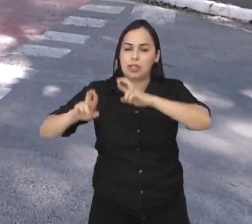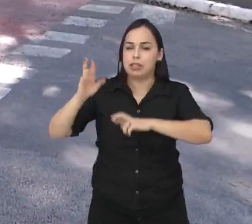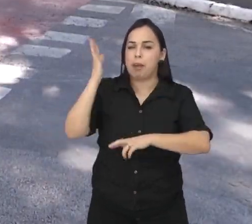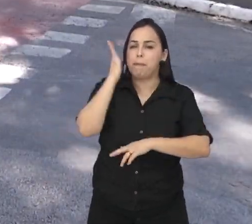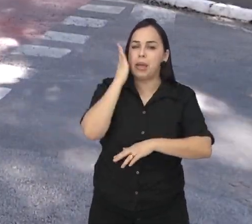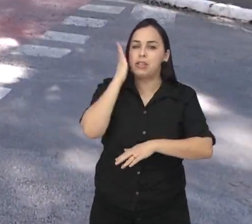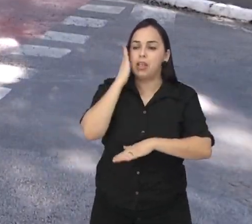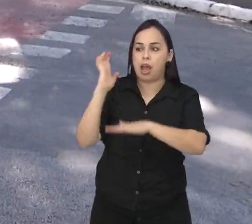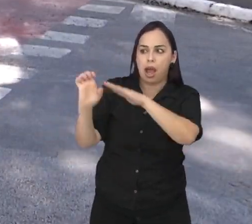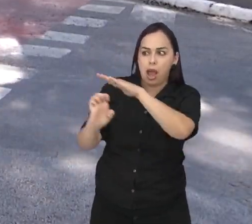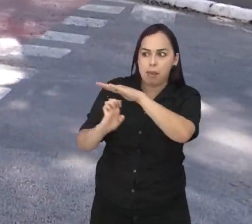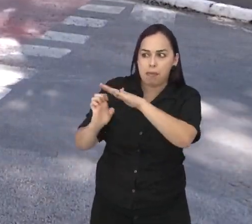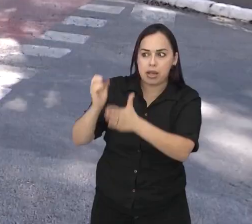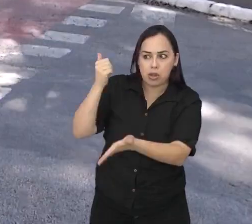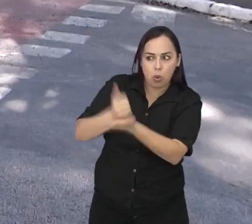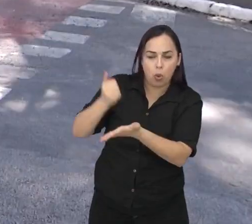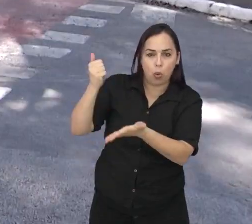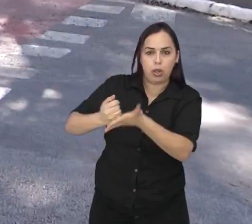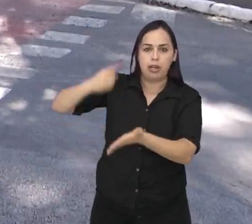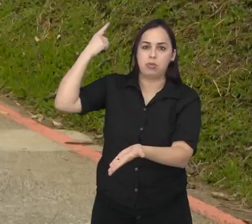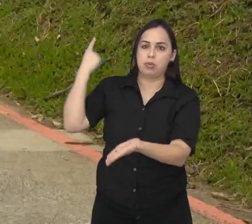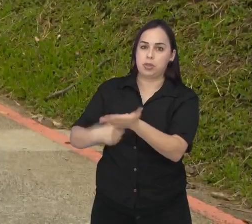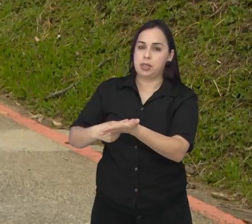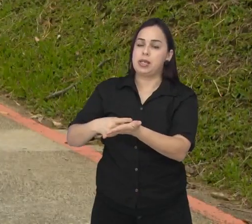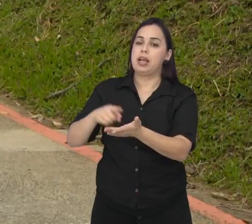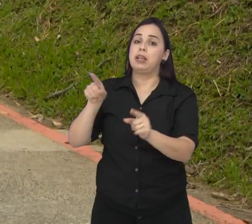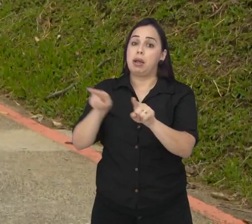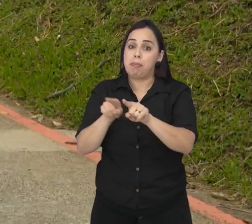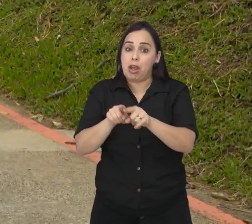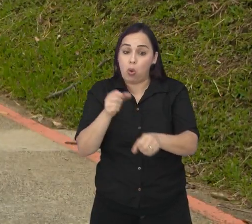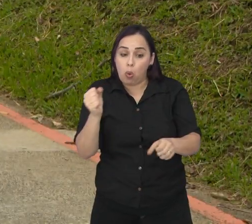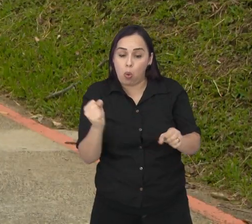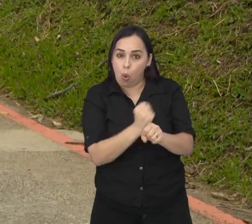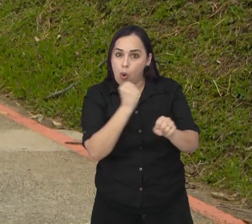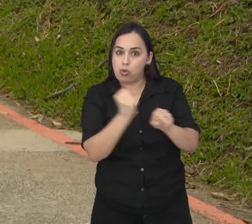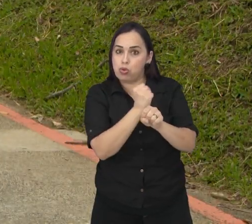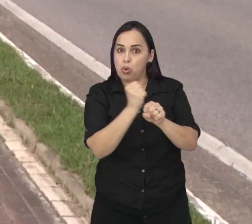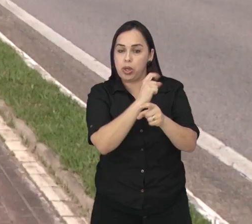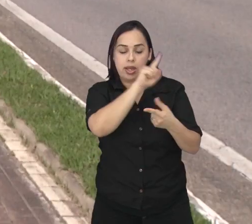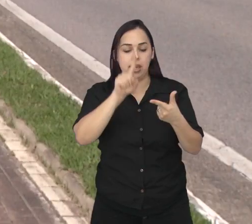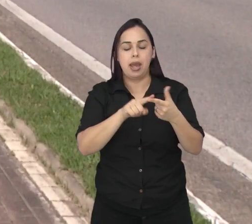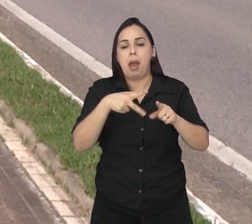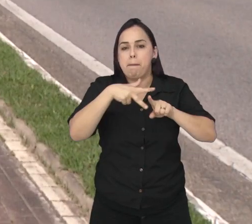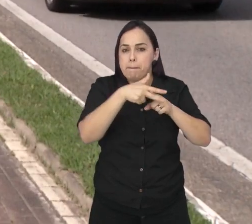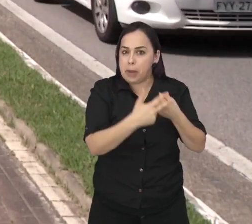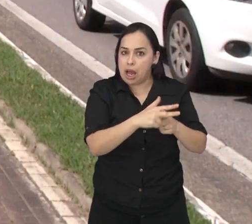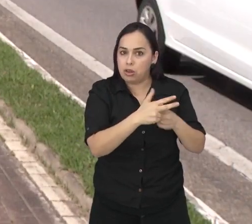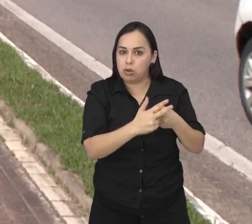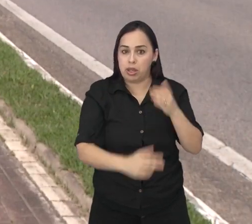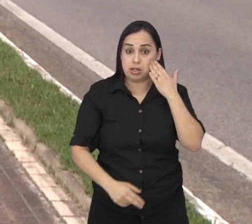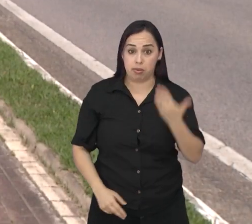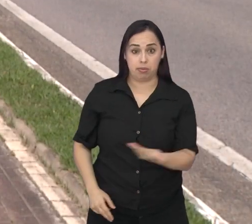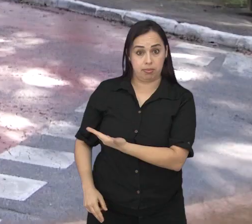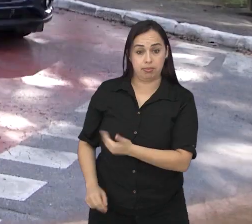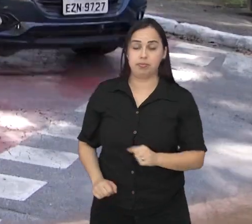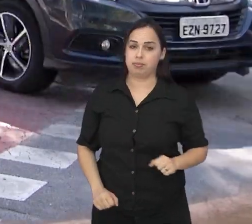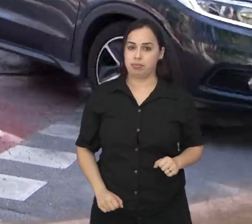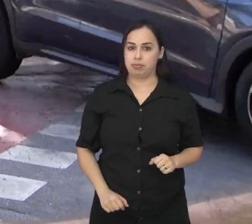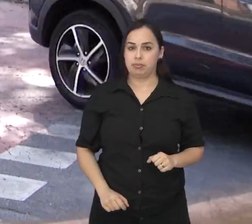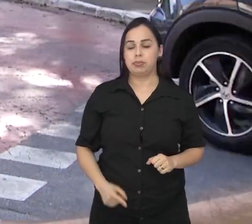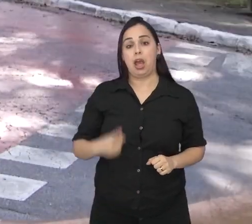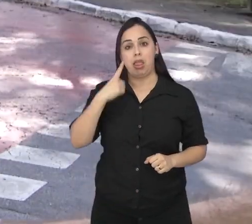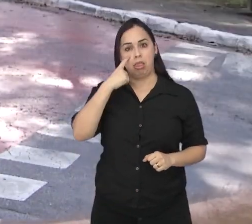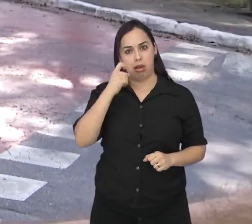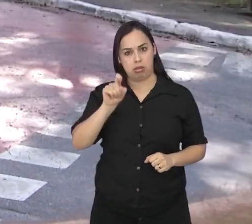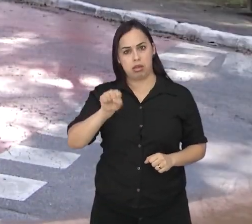se as empresas estão cumprindo com o compromisso de construir e fazer manutenção das ciclovias e ciclofaixas. Seria